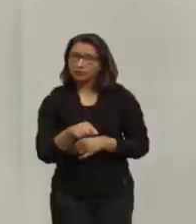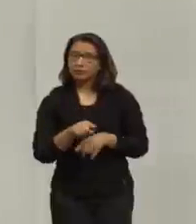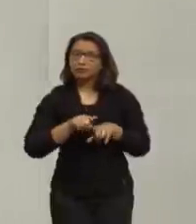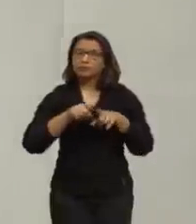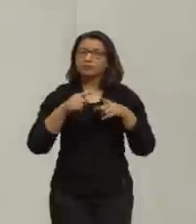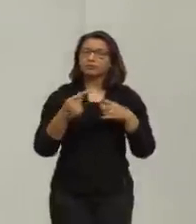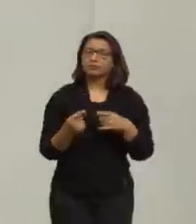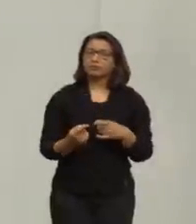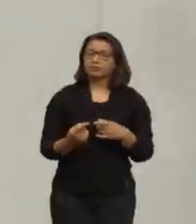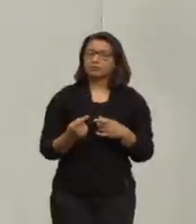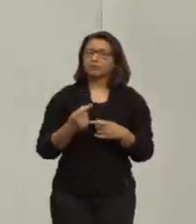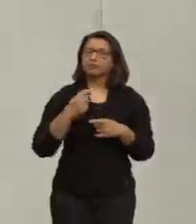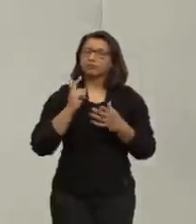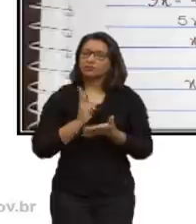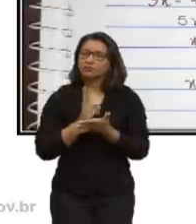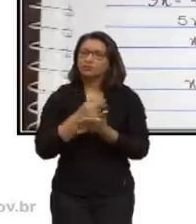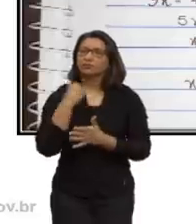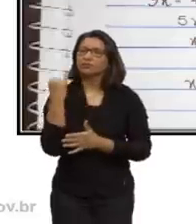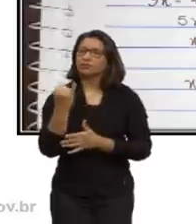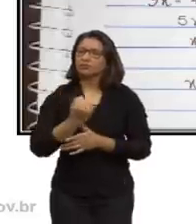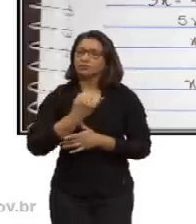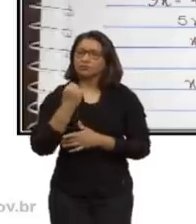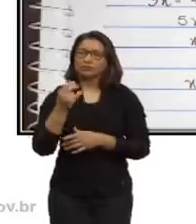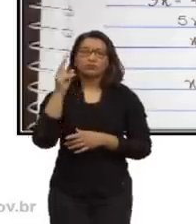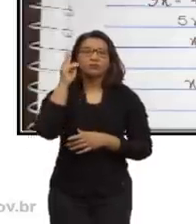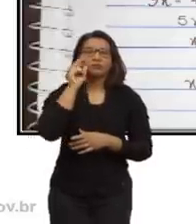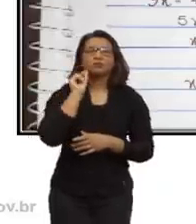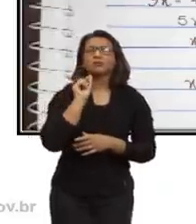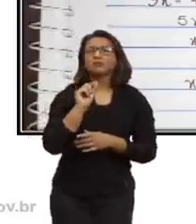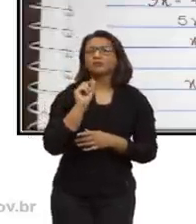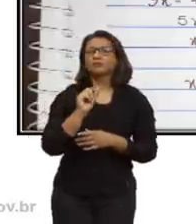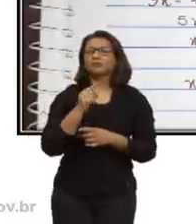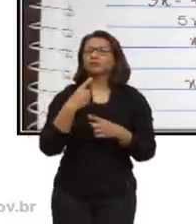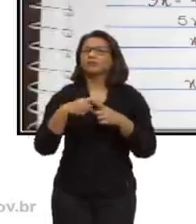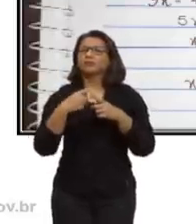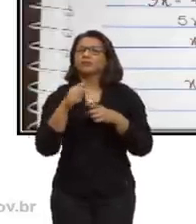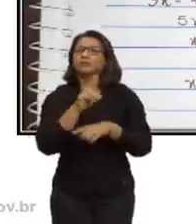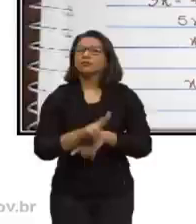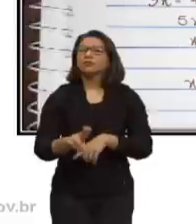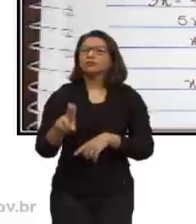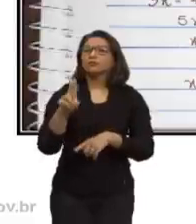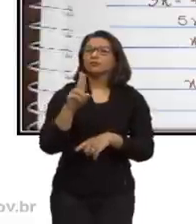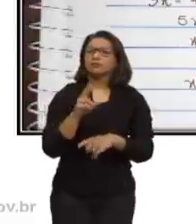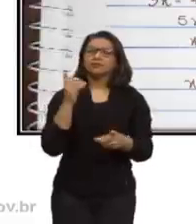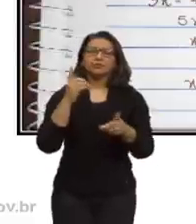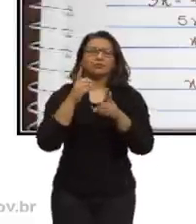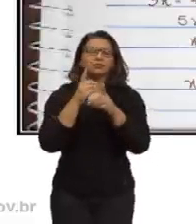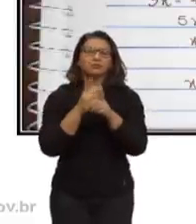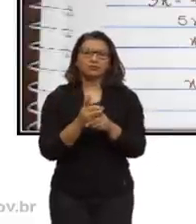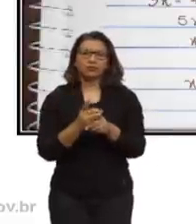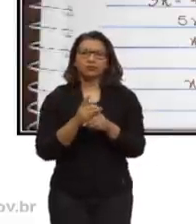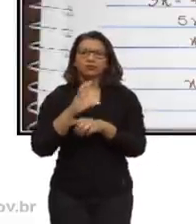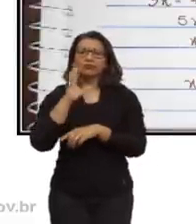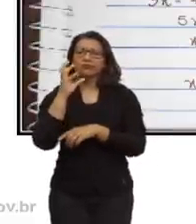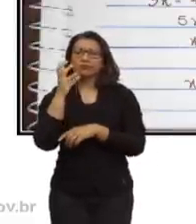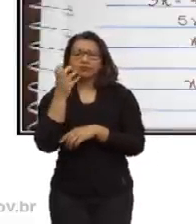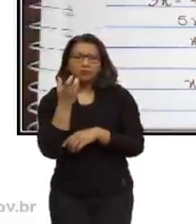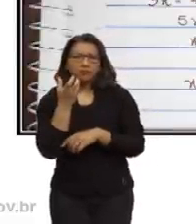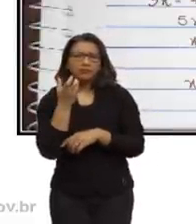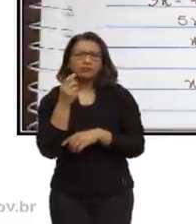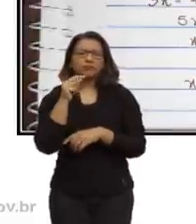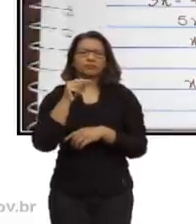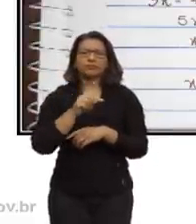sempre é importante nós retomarmos, porque o que, que nós estamos usando para encontrar a solução quando,